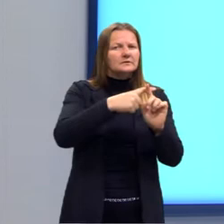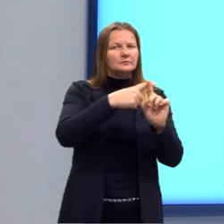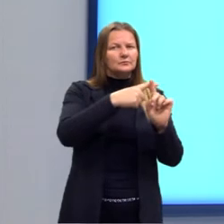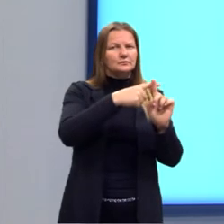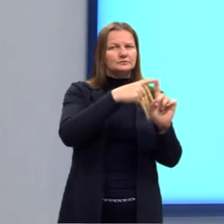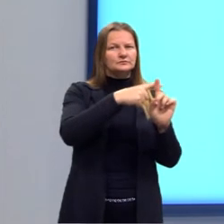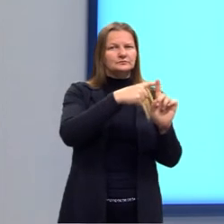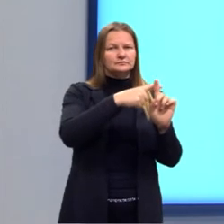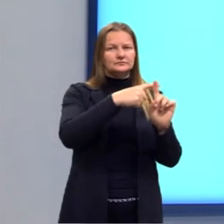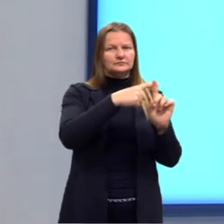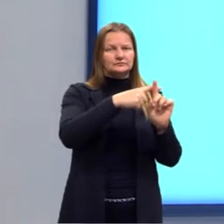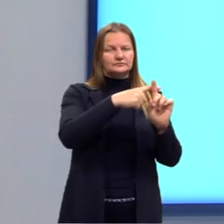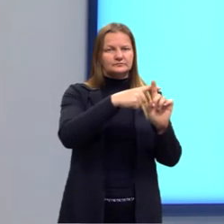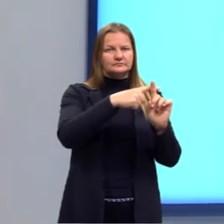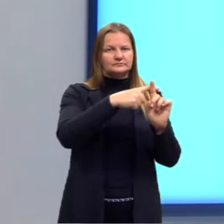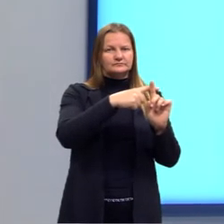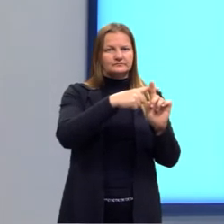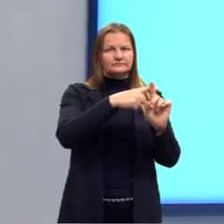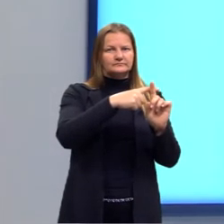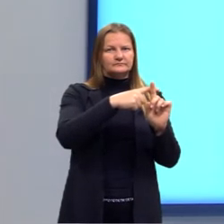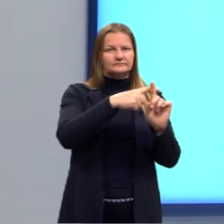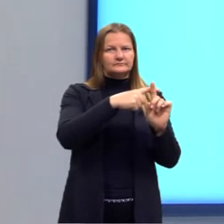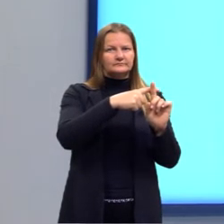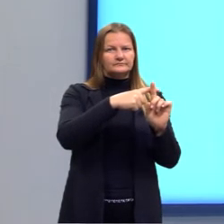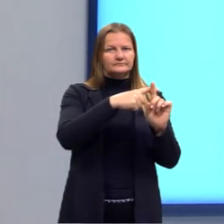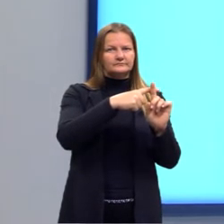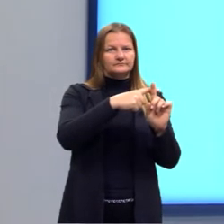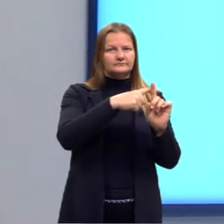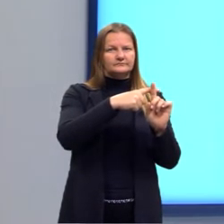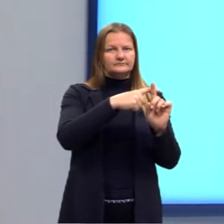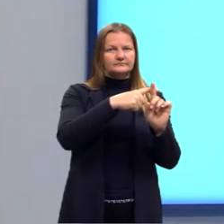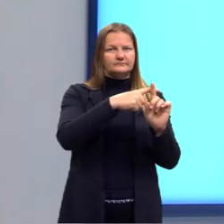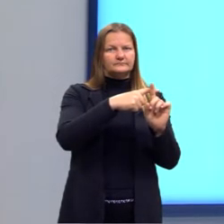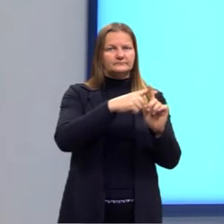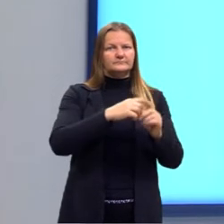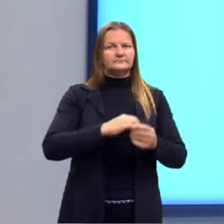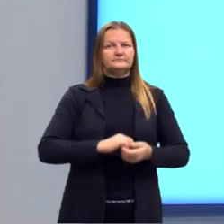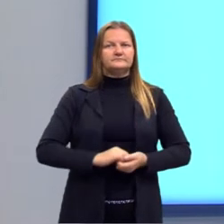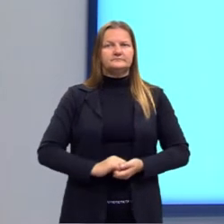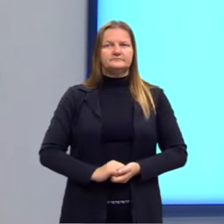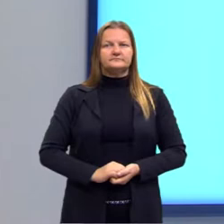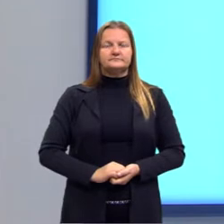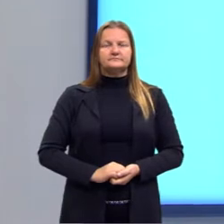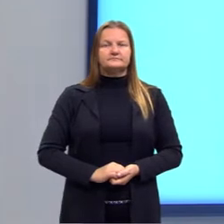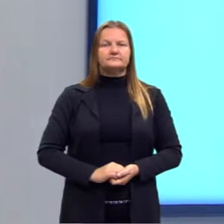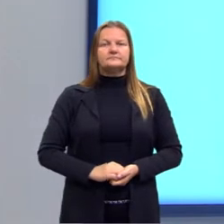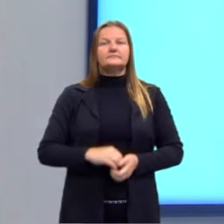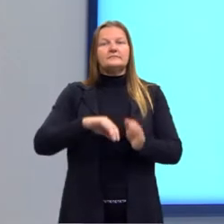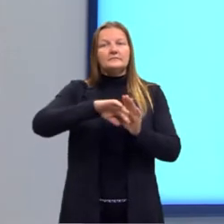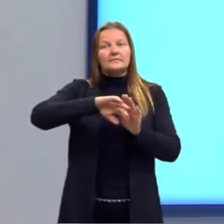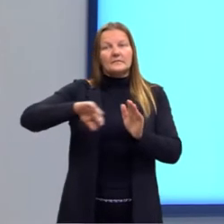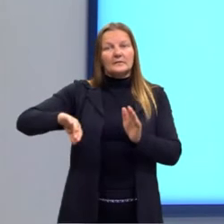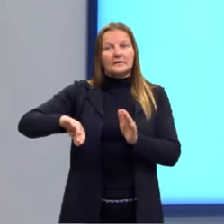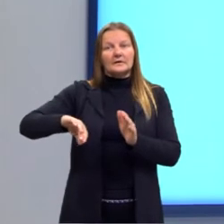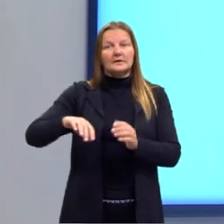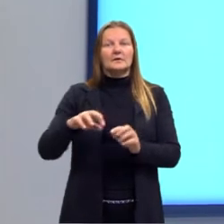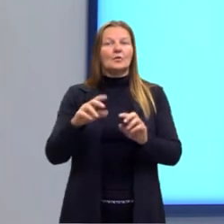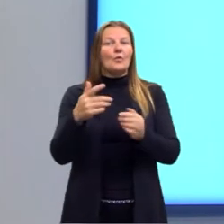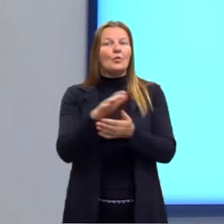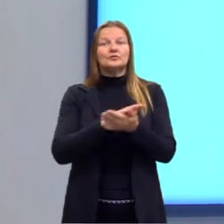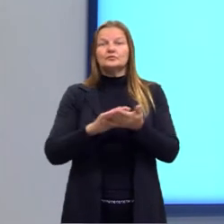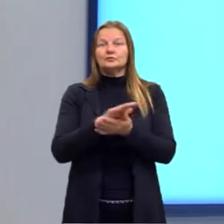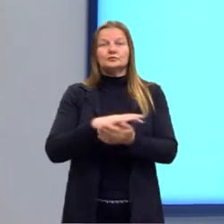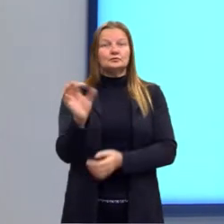essa pessoa essas pessoas eram foram RH positivos e no outro caso não houve